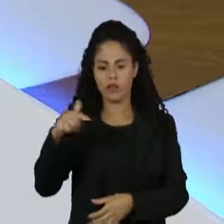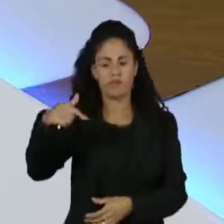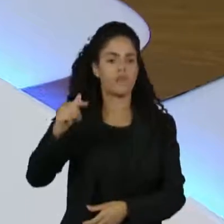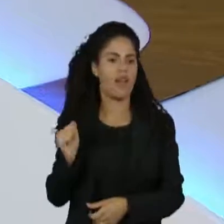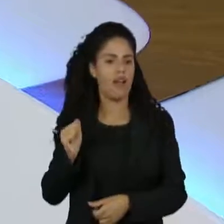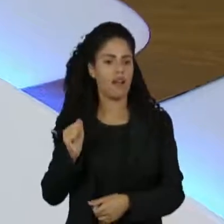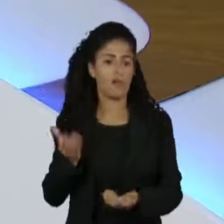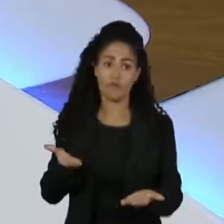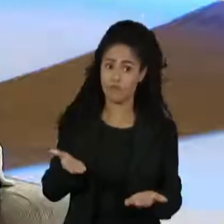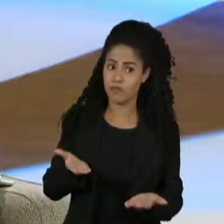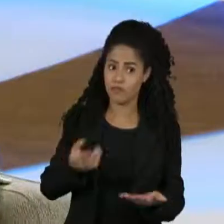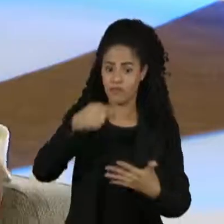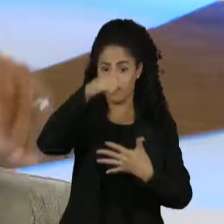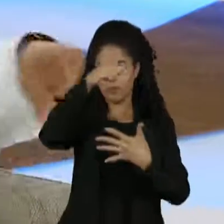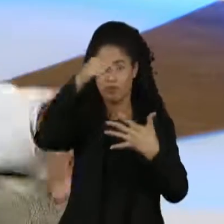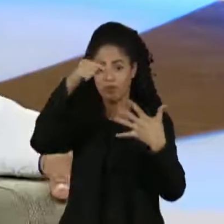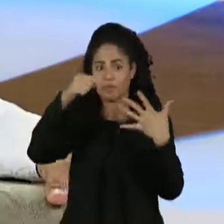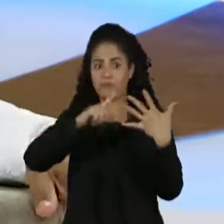ainda para resolver nesse lugar.